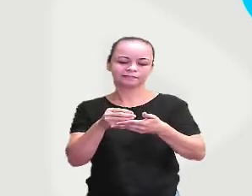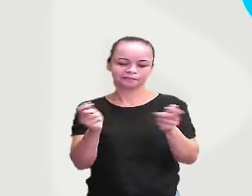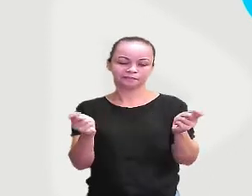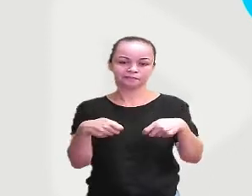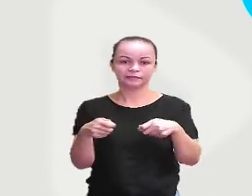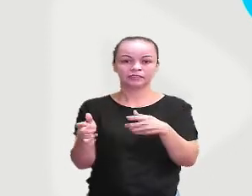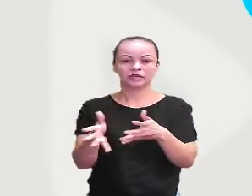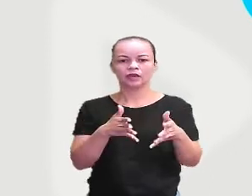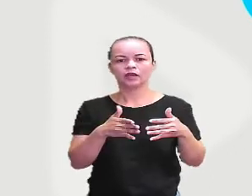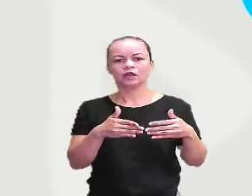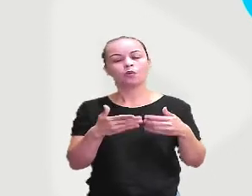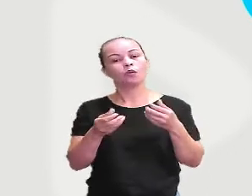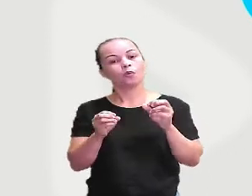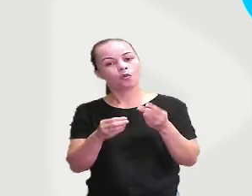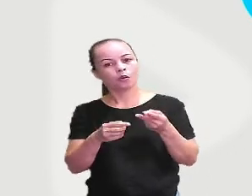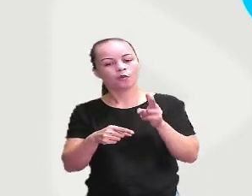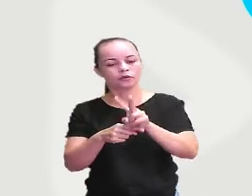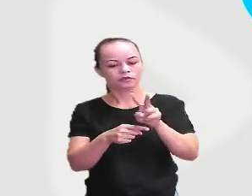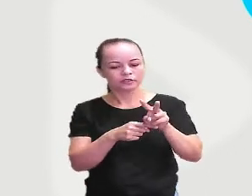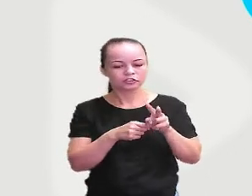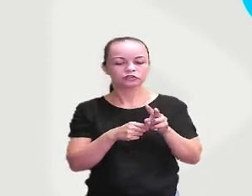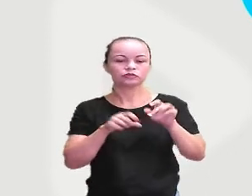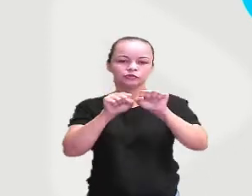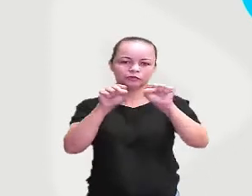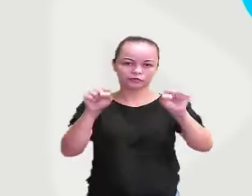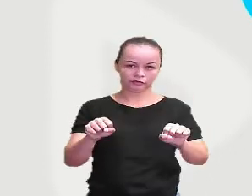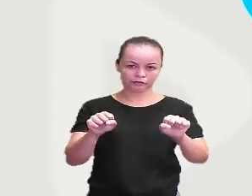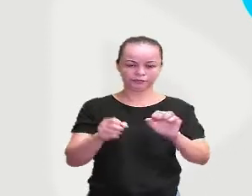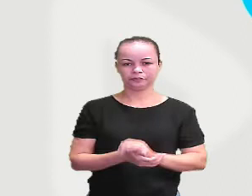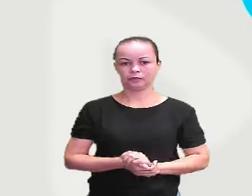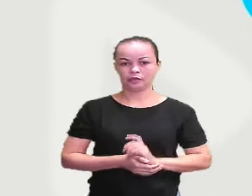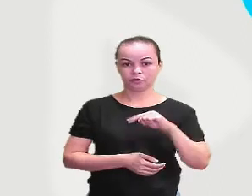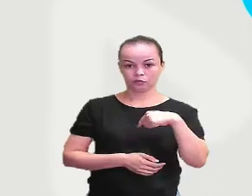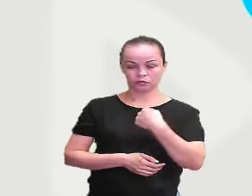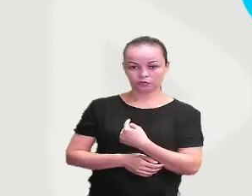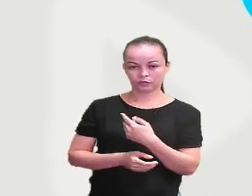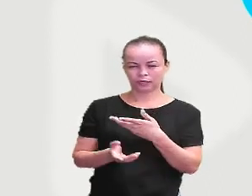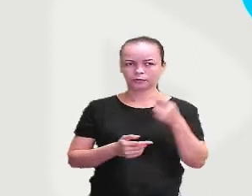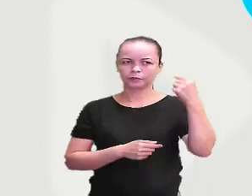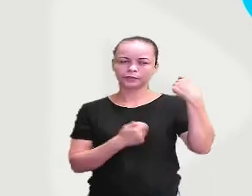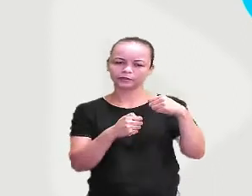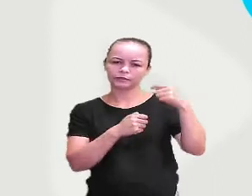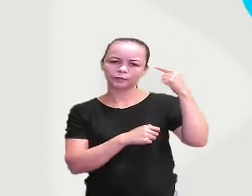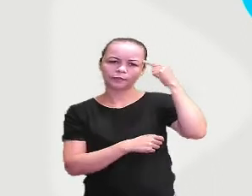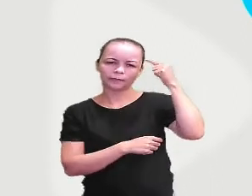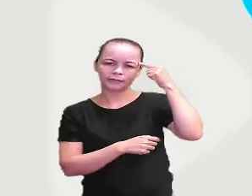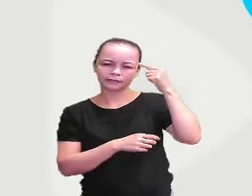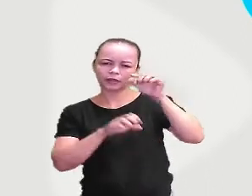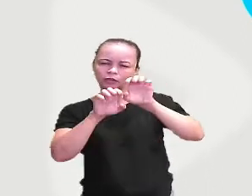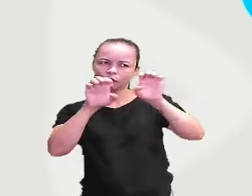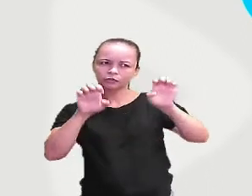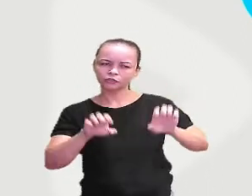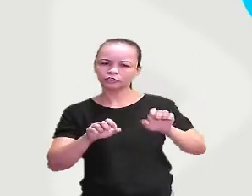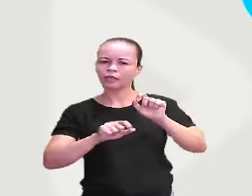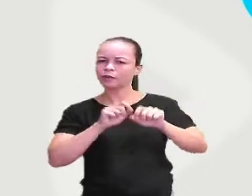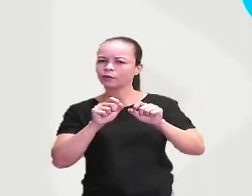ou conservação de um sistema. No nosso caso, temos que pensar que o sistema é o